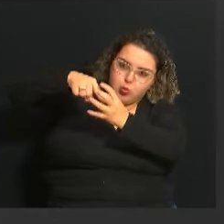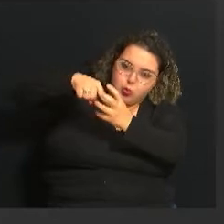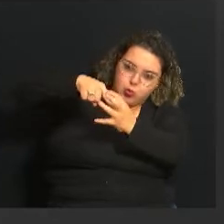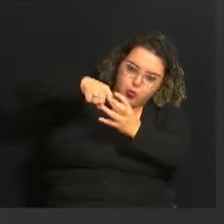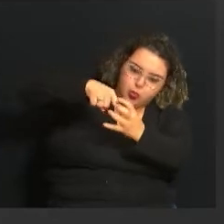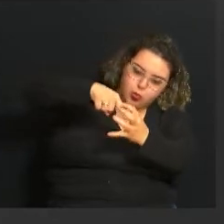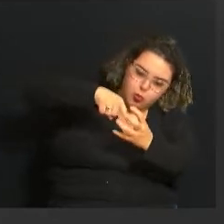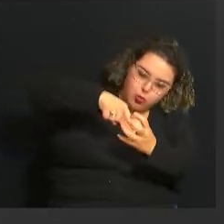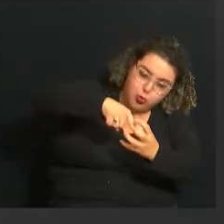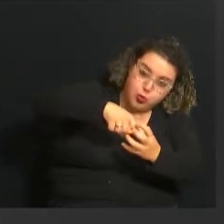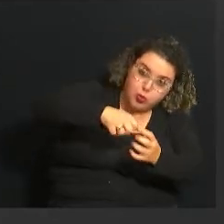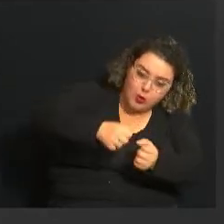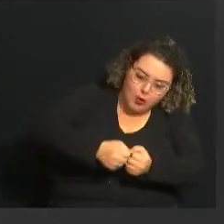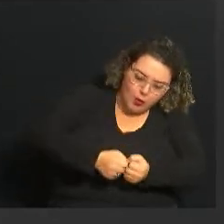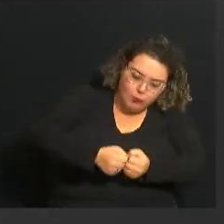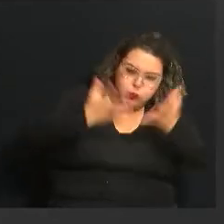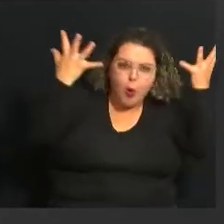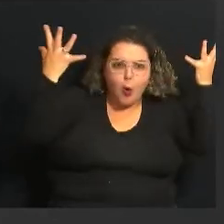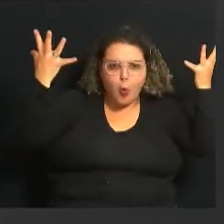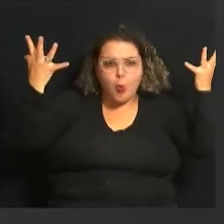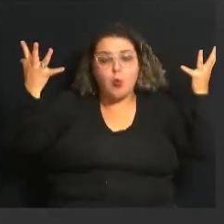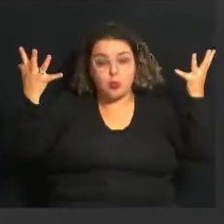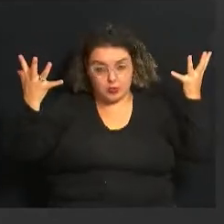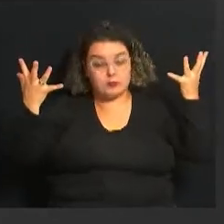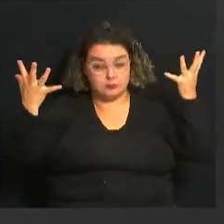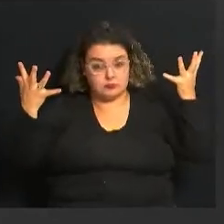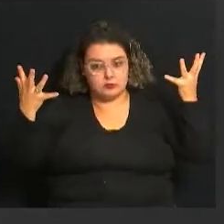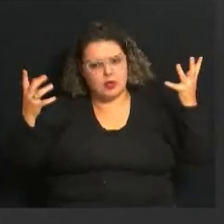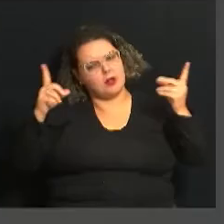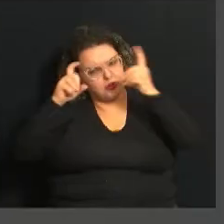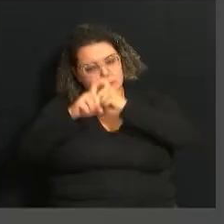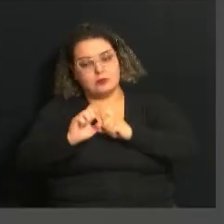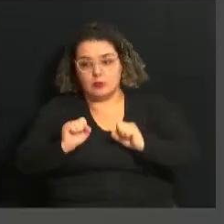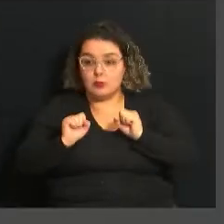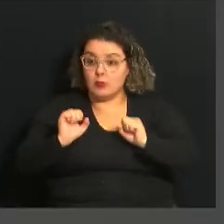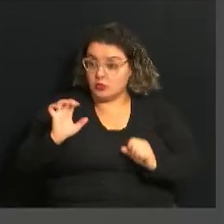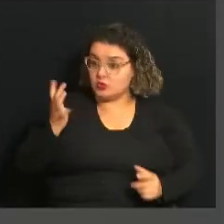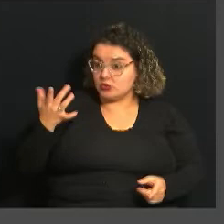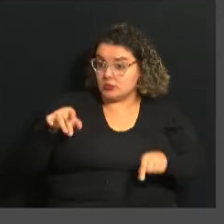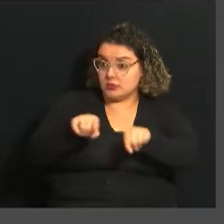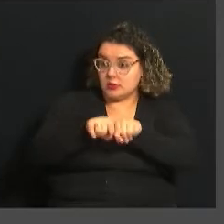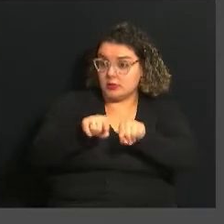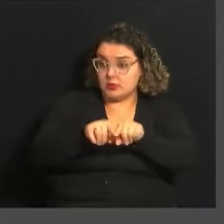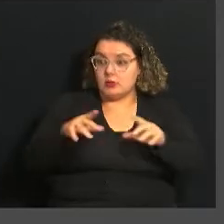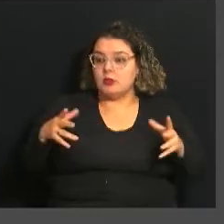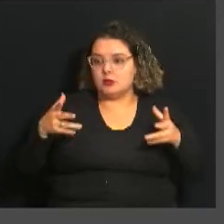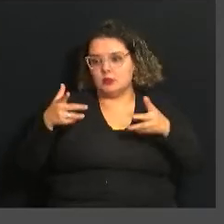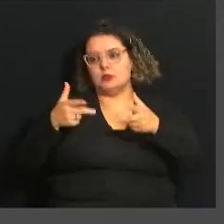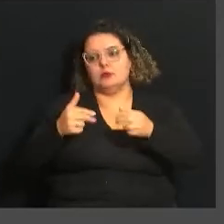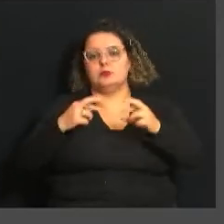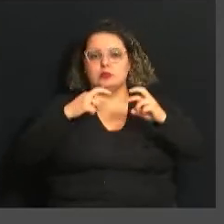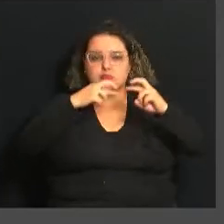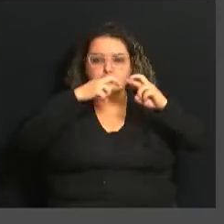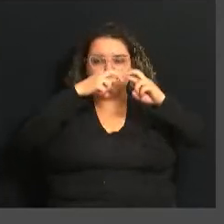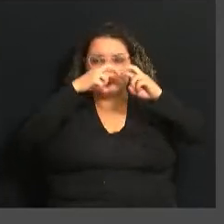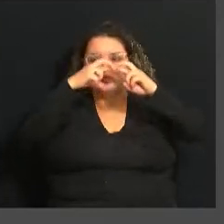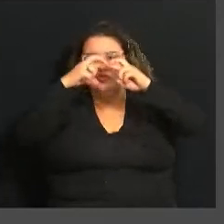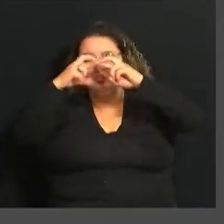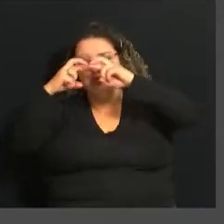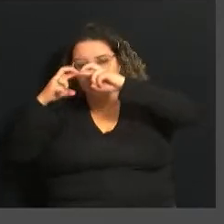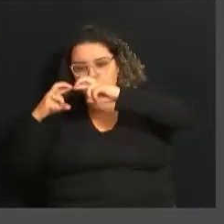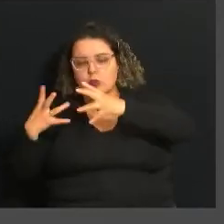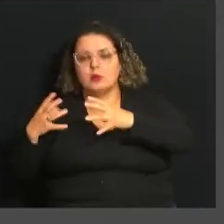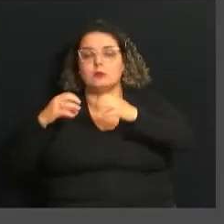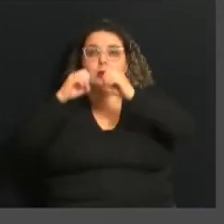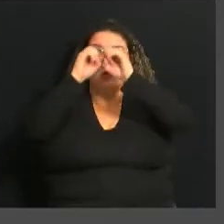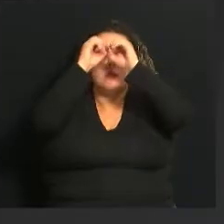explosões, estrondos muito fortes, né? Esses são bem mais raros, mas acontecem também. E todos eles vão ser monitorados, então, por essa estação que